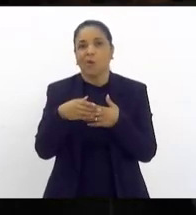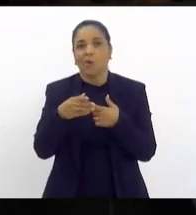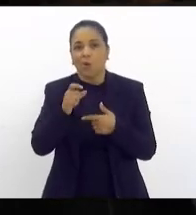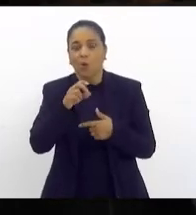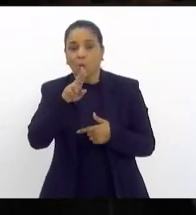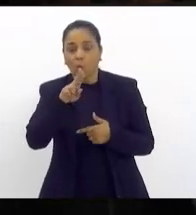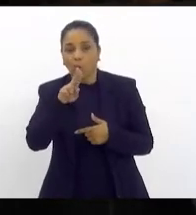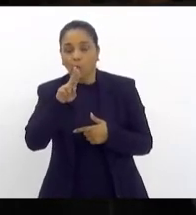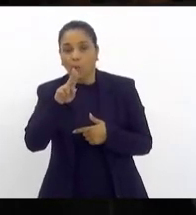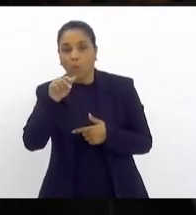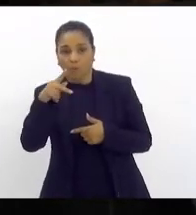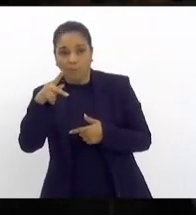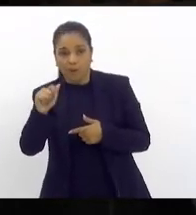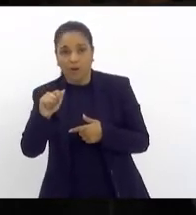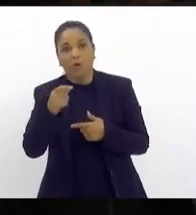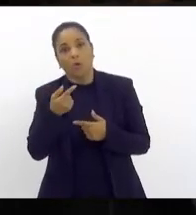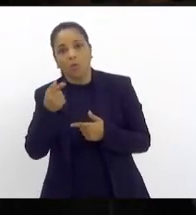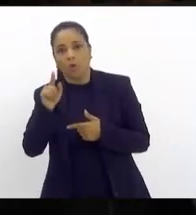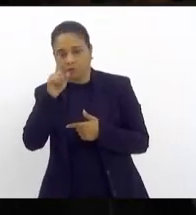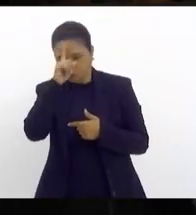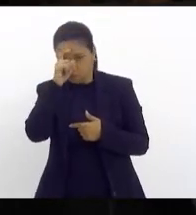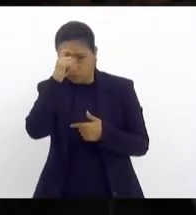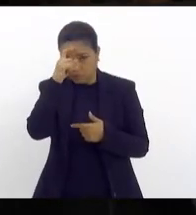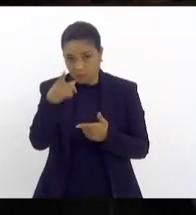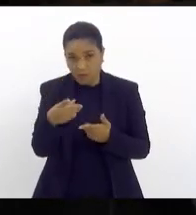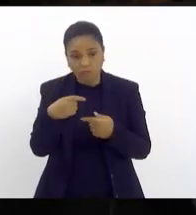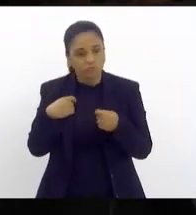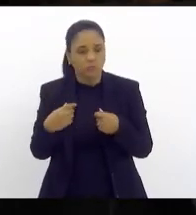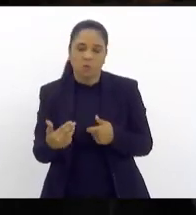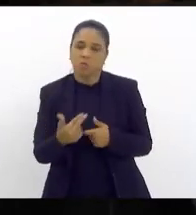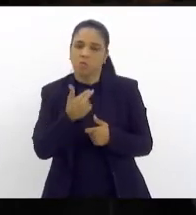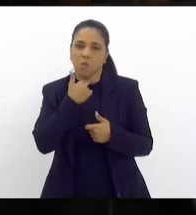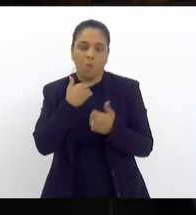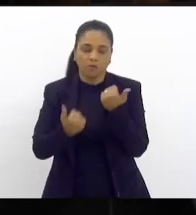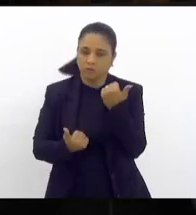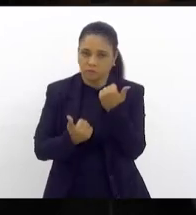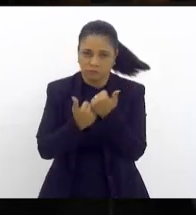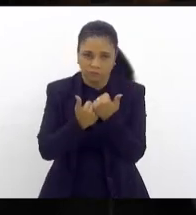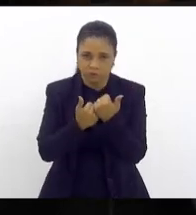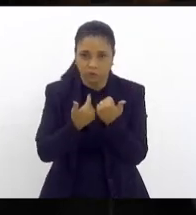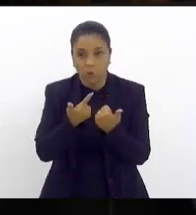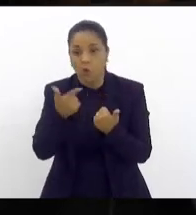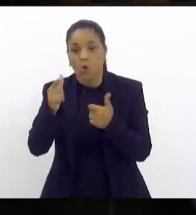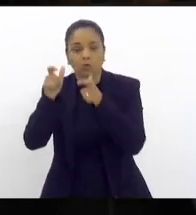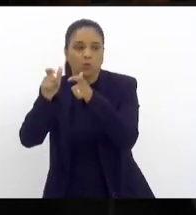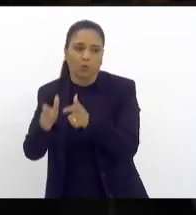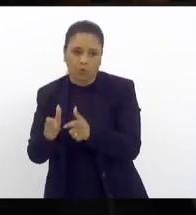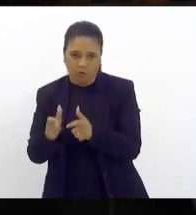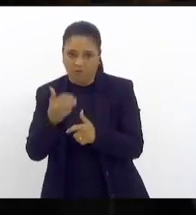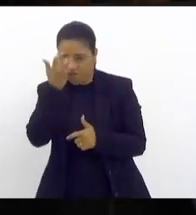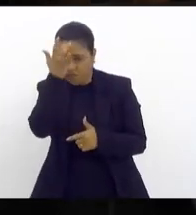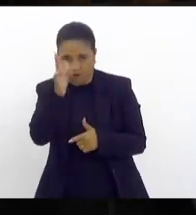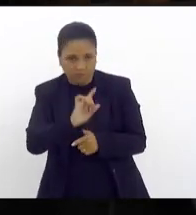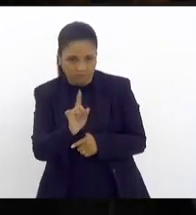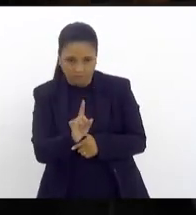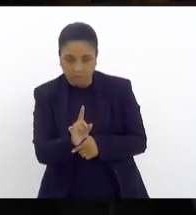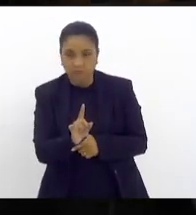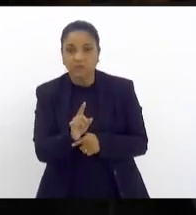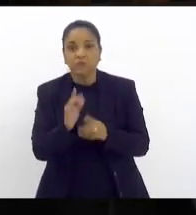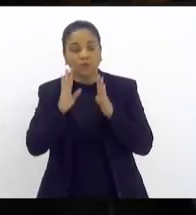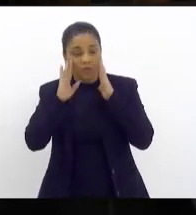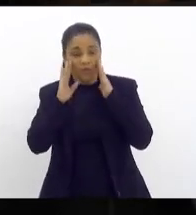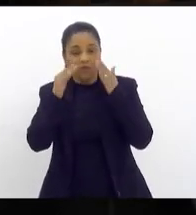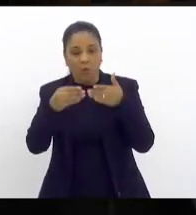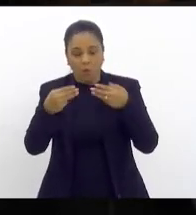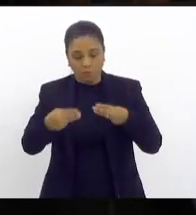hospital mas esse procedimento de alta complexidade não pode ser substituídos por outros locais tão facilmente assim então o foco do Ministério